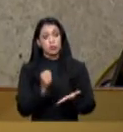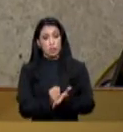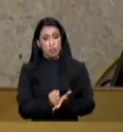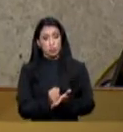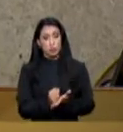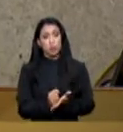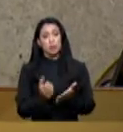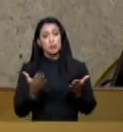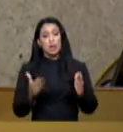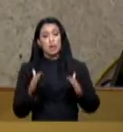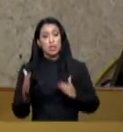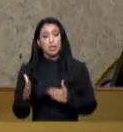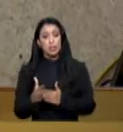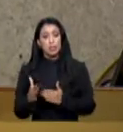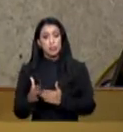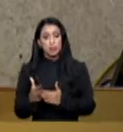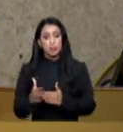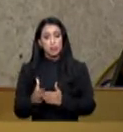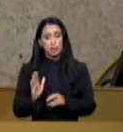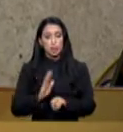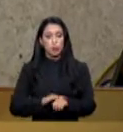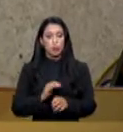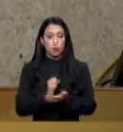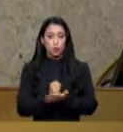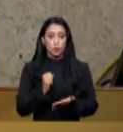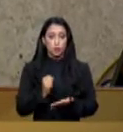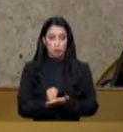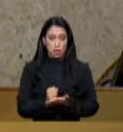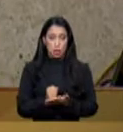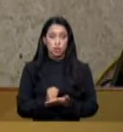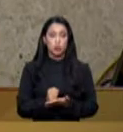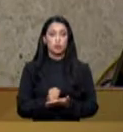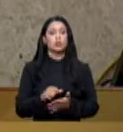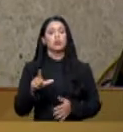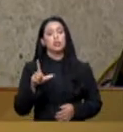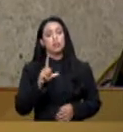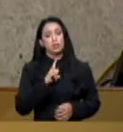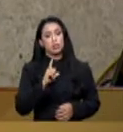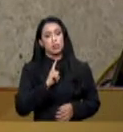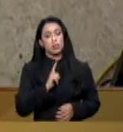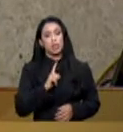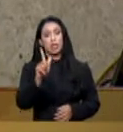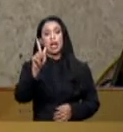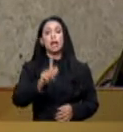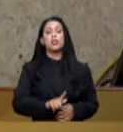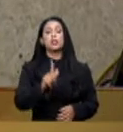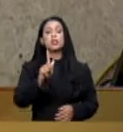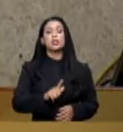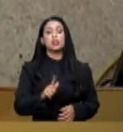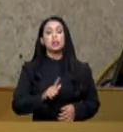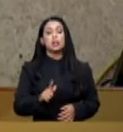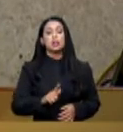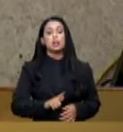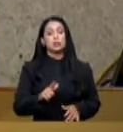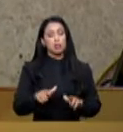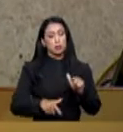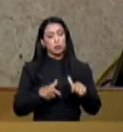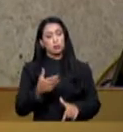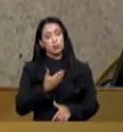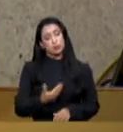a fim de delimitar a função do contrato de programa no que concerne à gestão associada de serviços